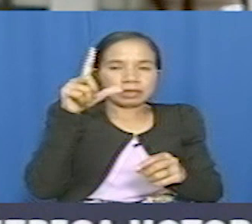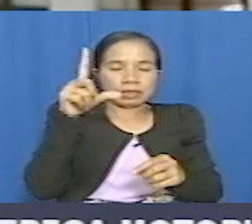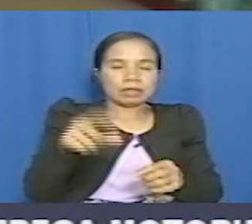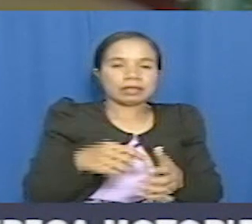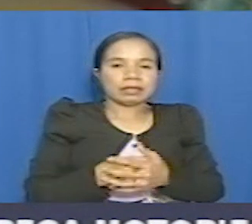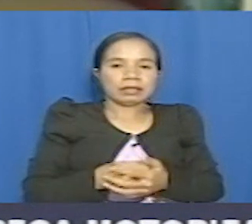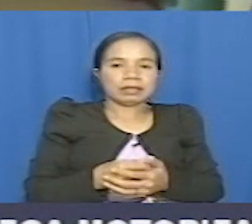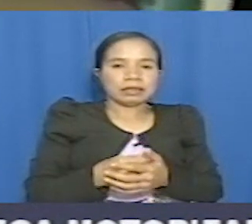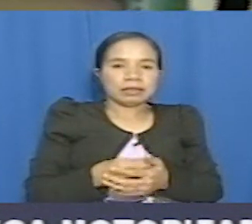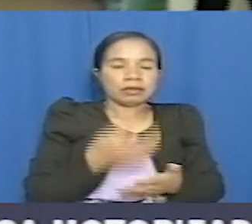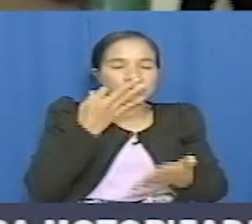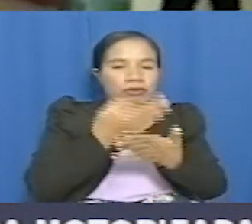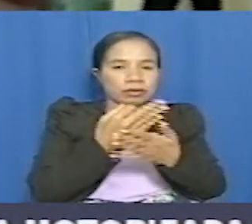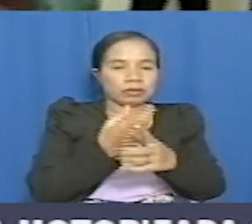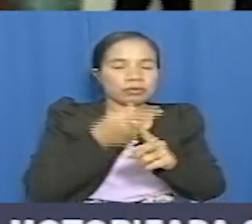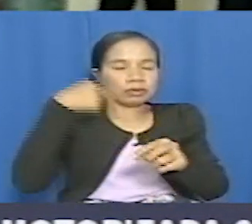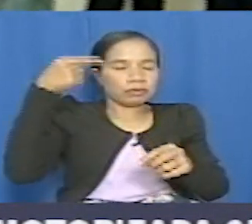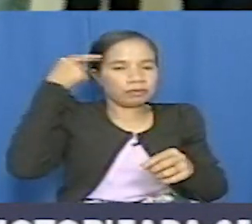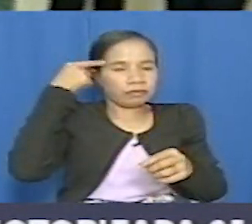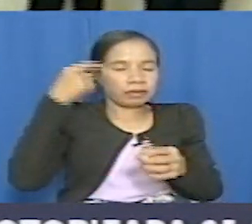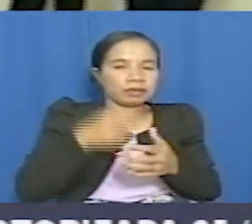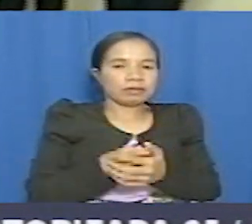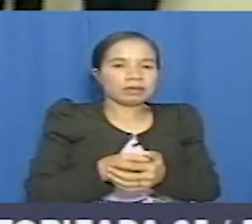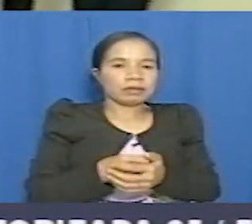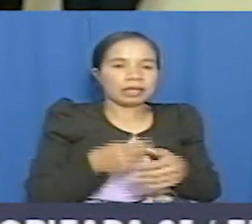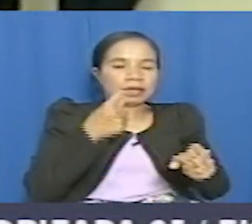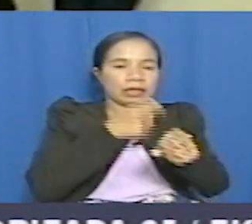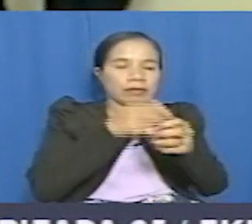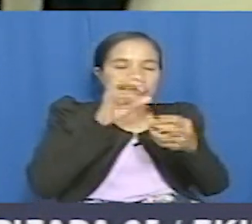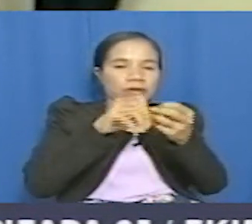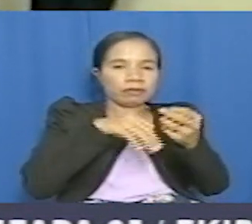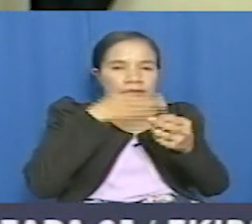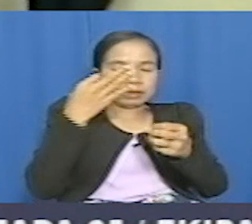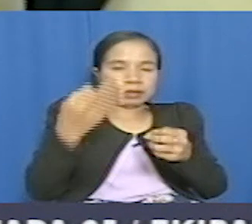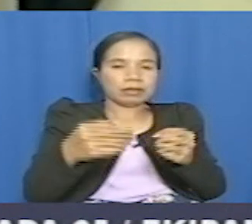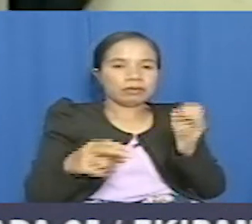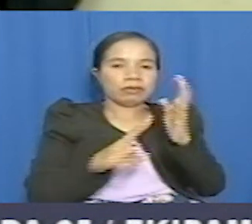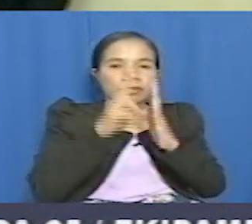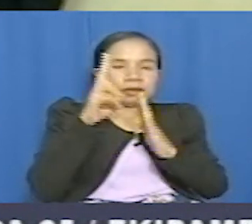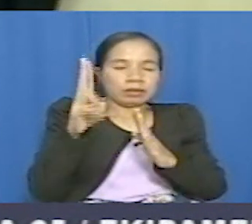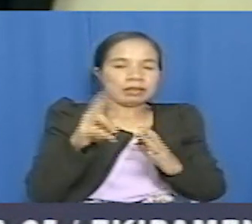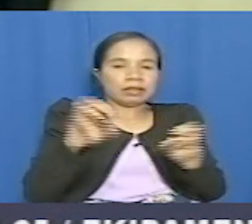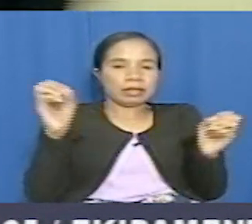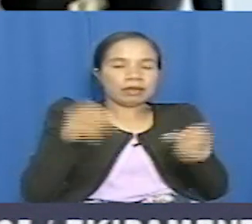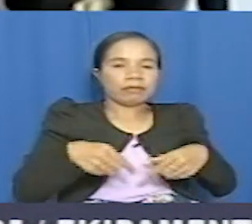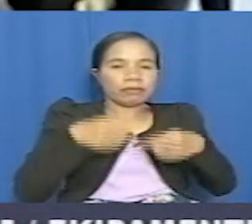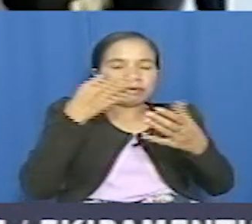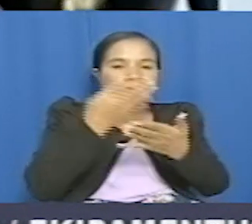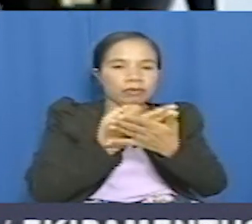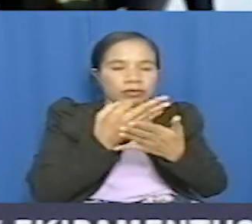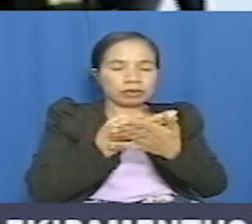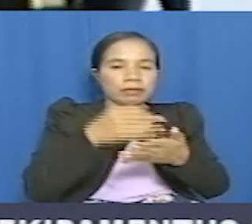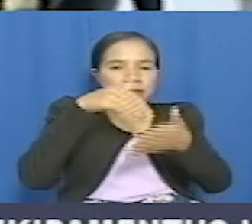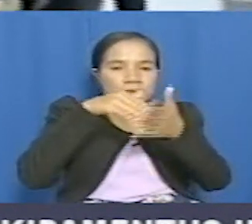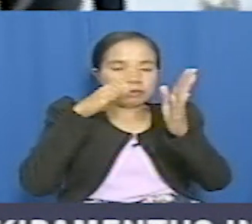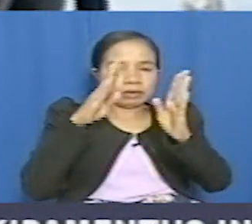afirma subsídio husi governo durante pandemia COVID-19 universidade la devolve o samba